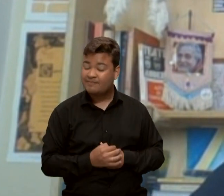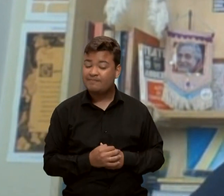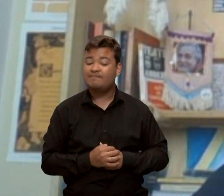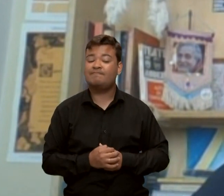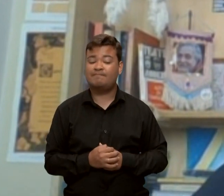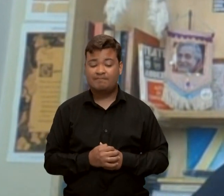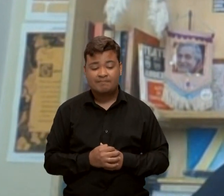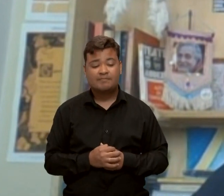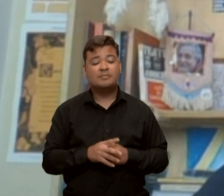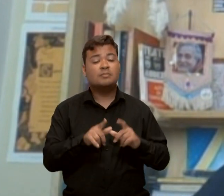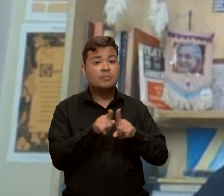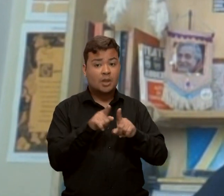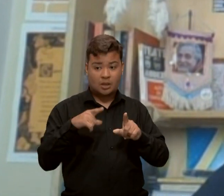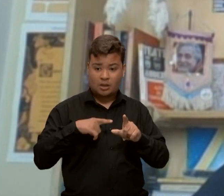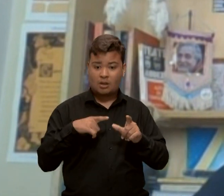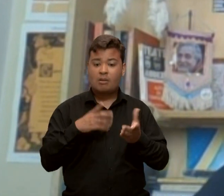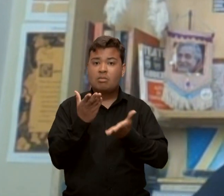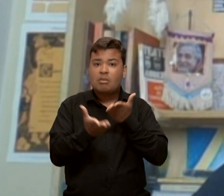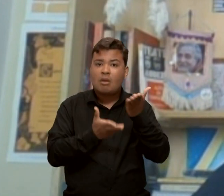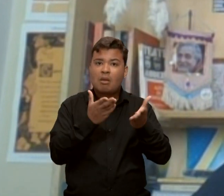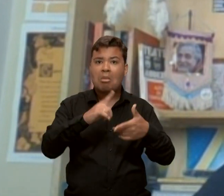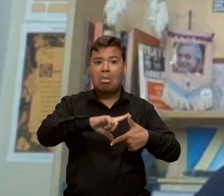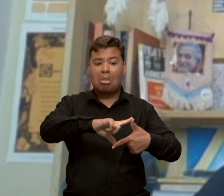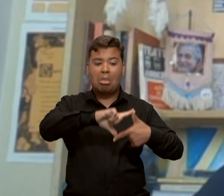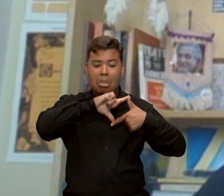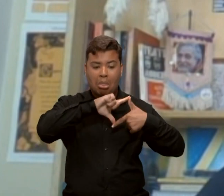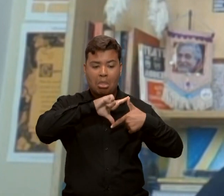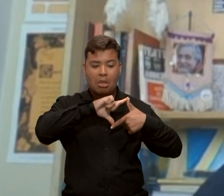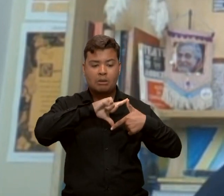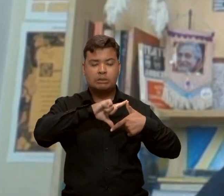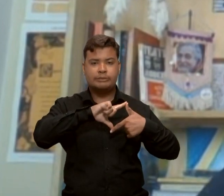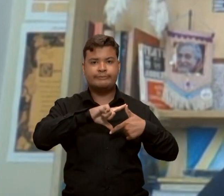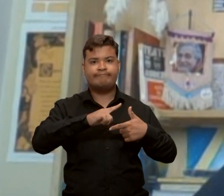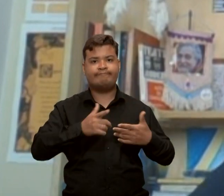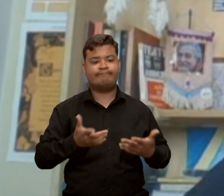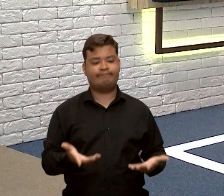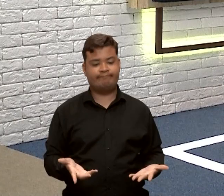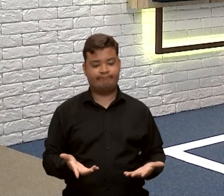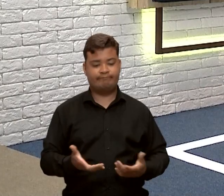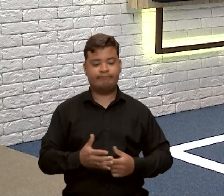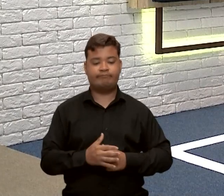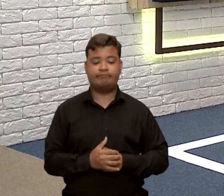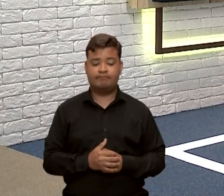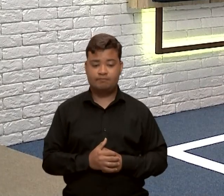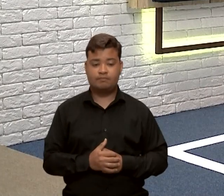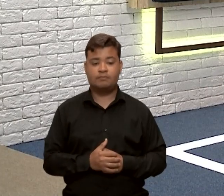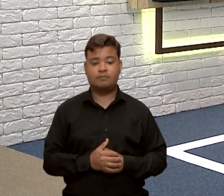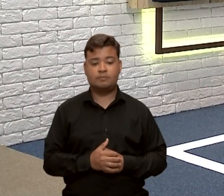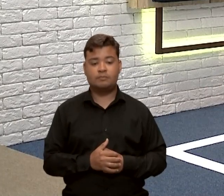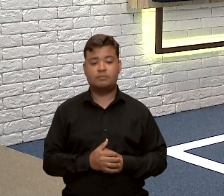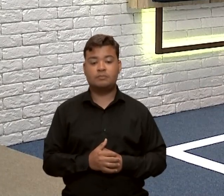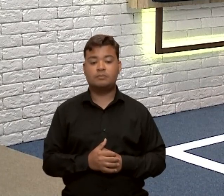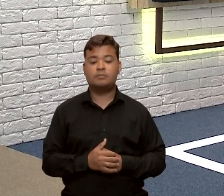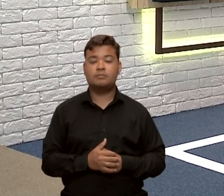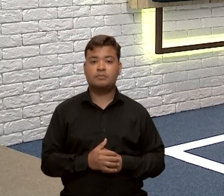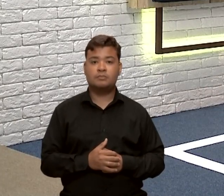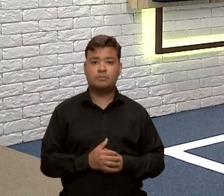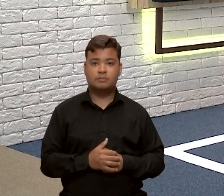médicos totalmente ultrapassados, violentos, que não melhoram as pessoas. Muito pelo contrário, né,